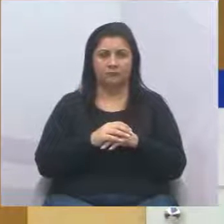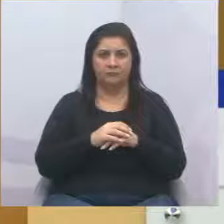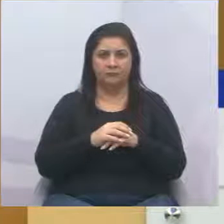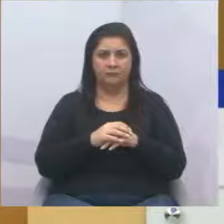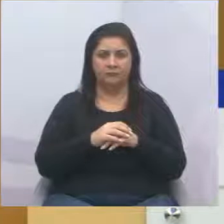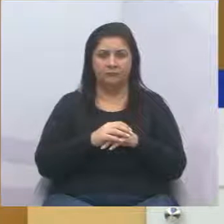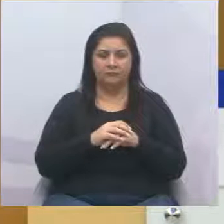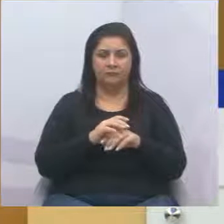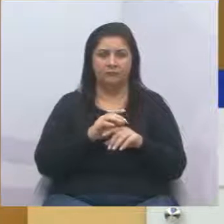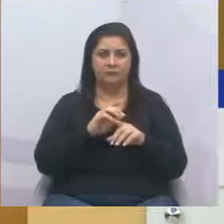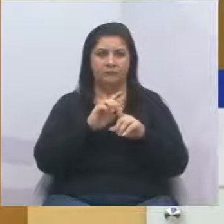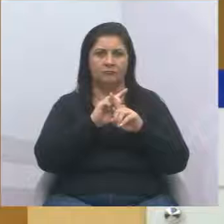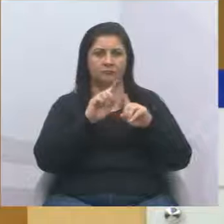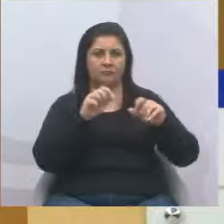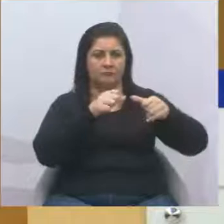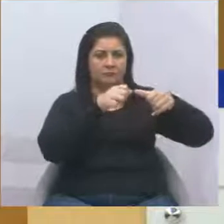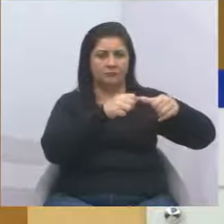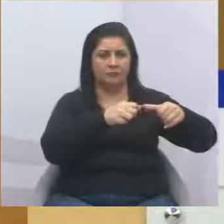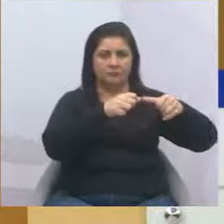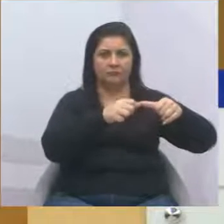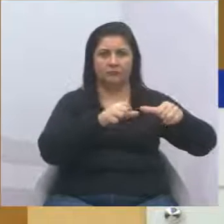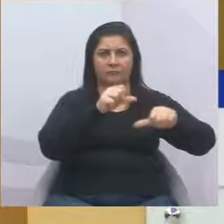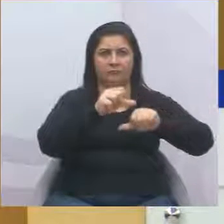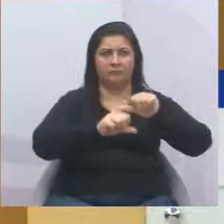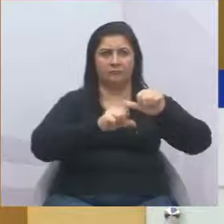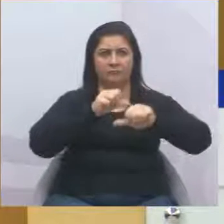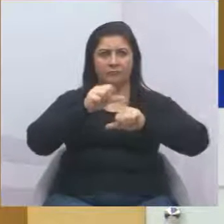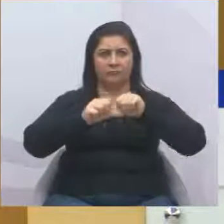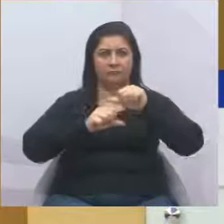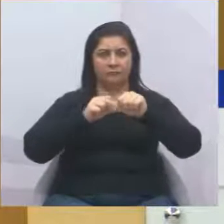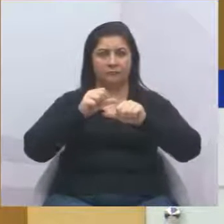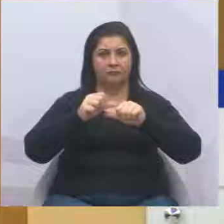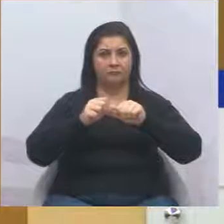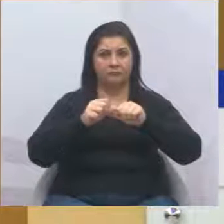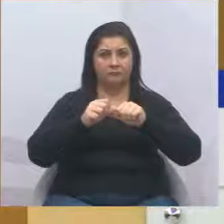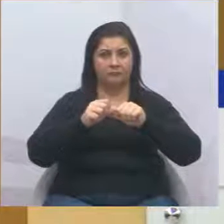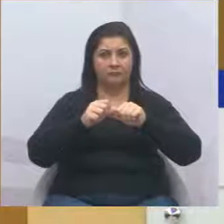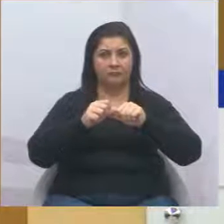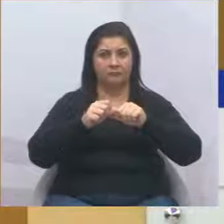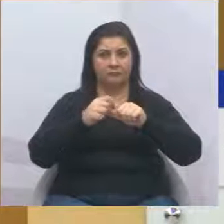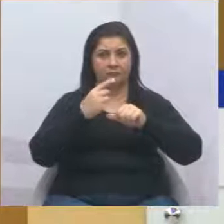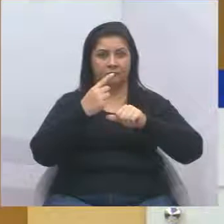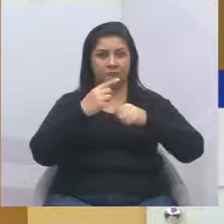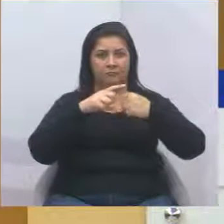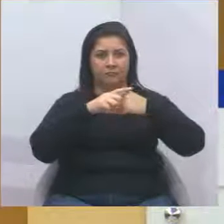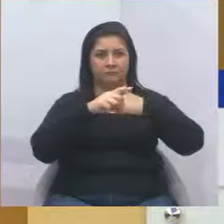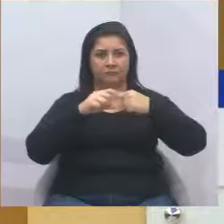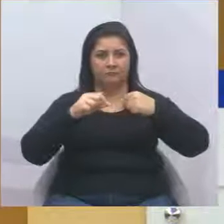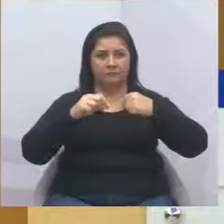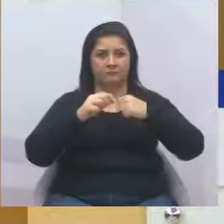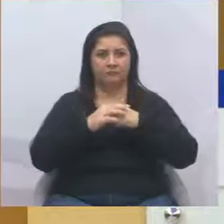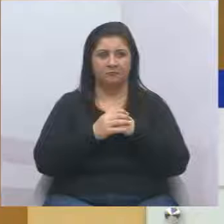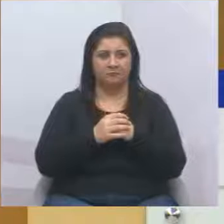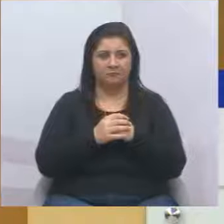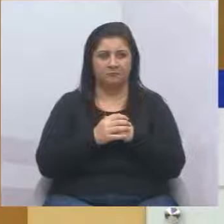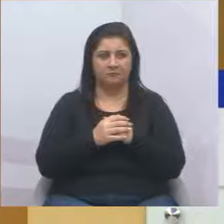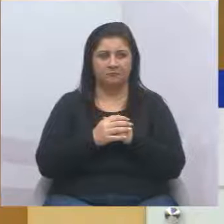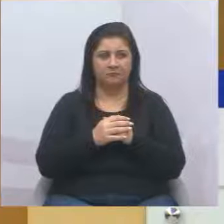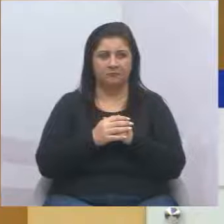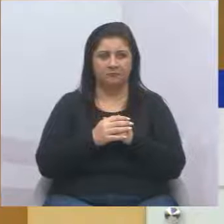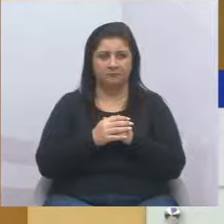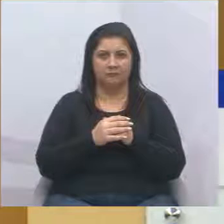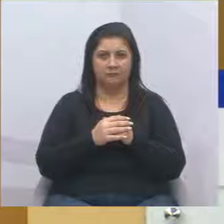de não deixar acumular diversas alterações em um só artigo, que versa no